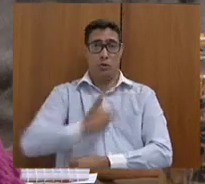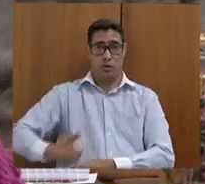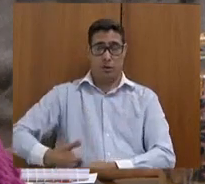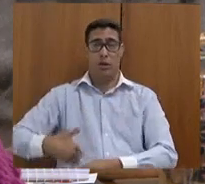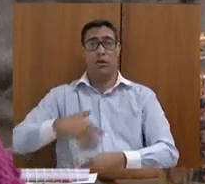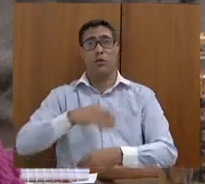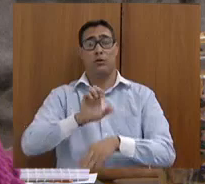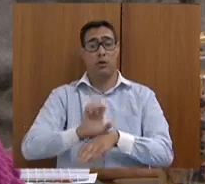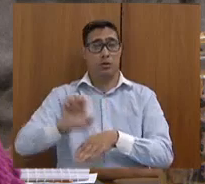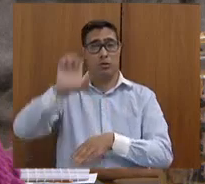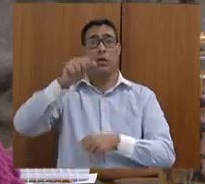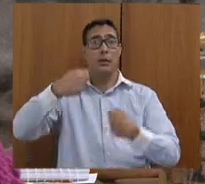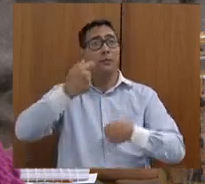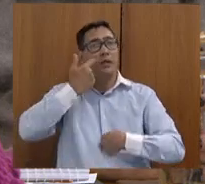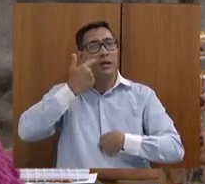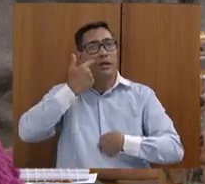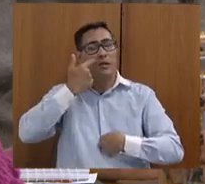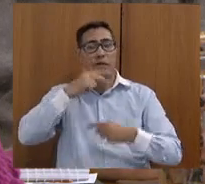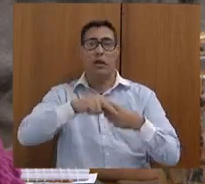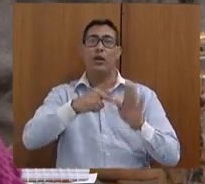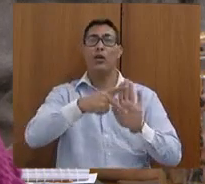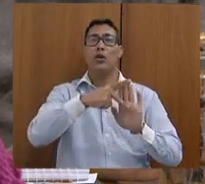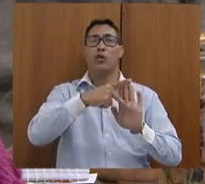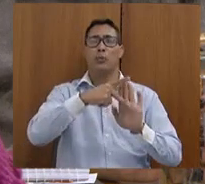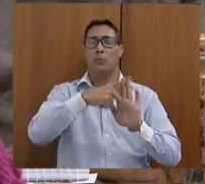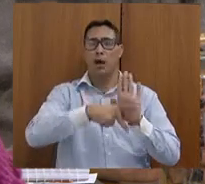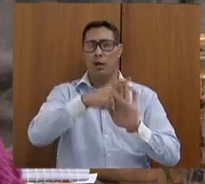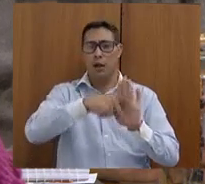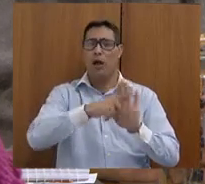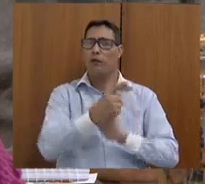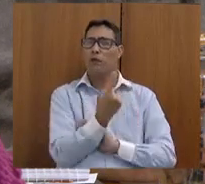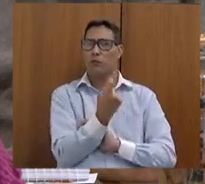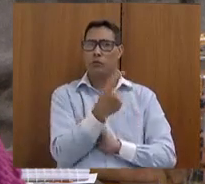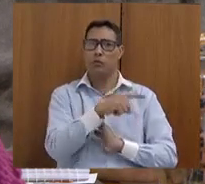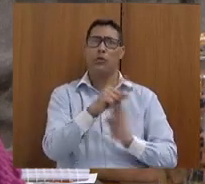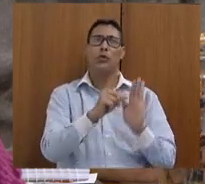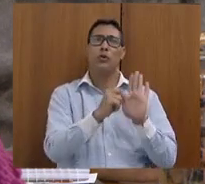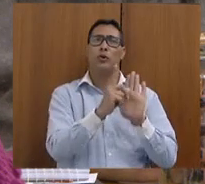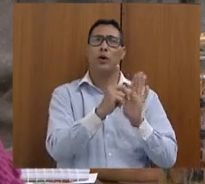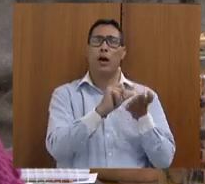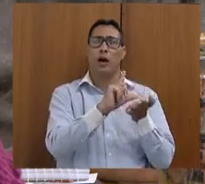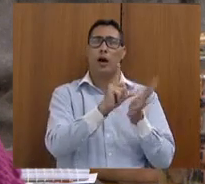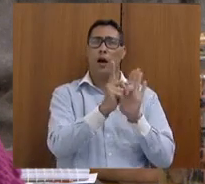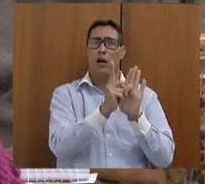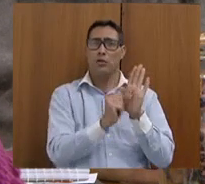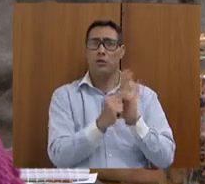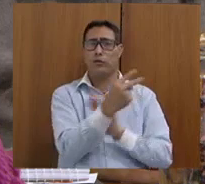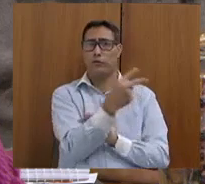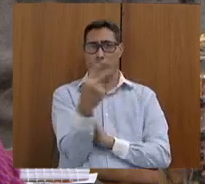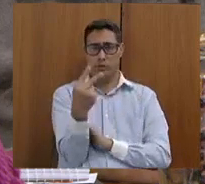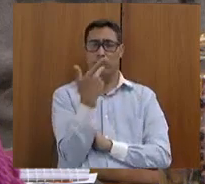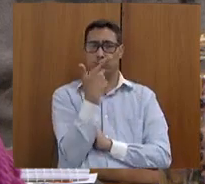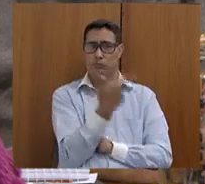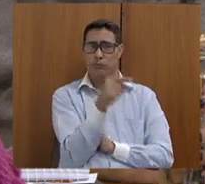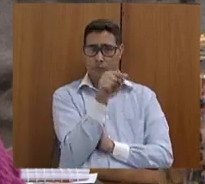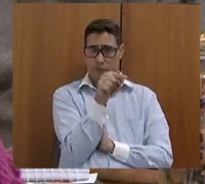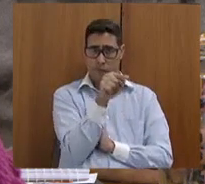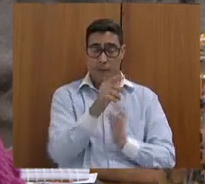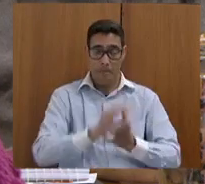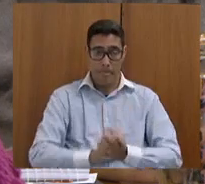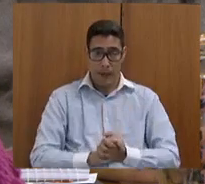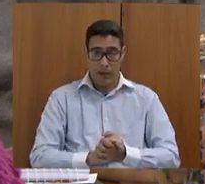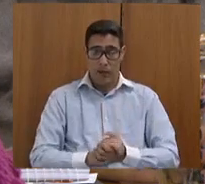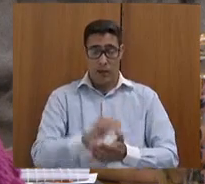deverá observar as vedações do parágrafo único do artigo 22 a lei de responsabilidade fiscal ressaltando-se que